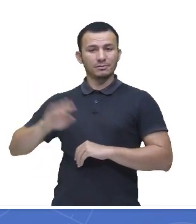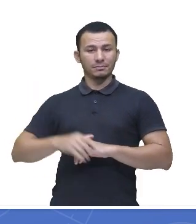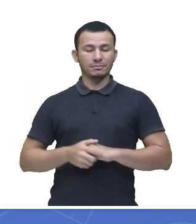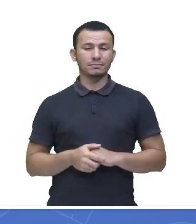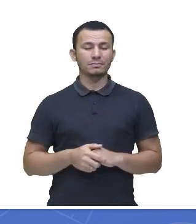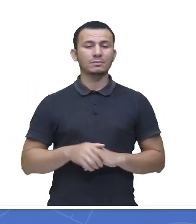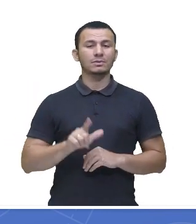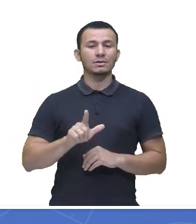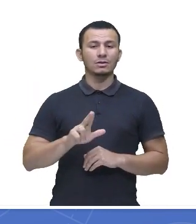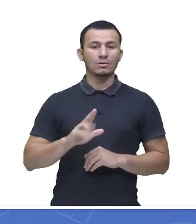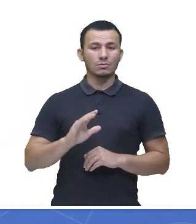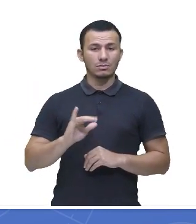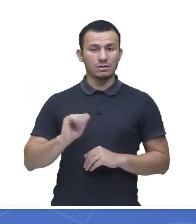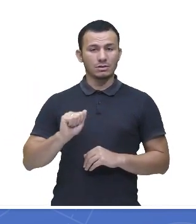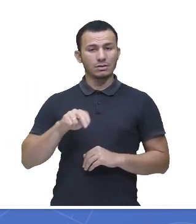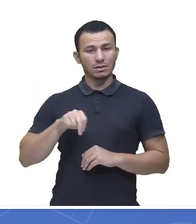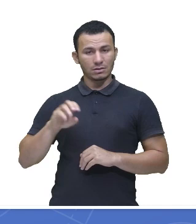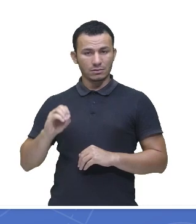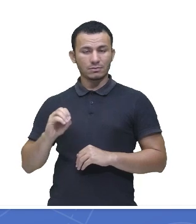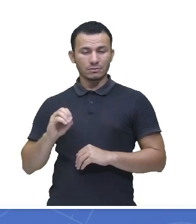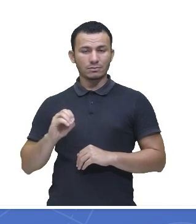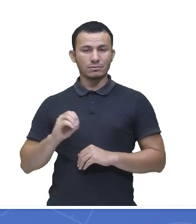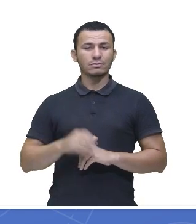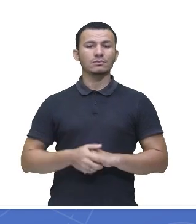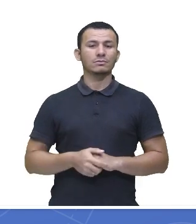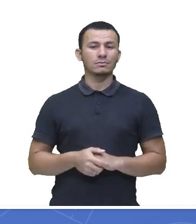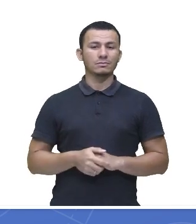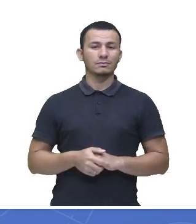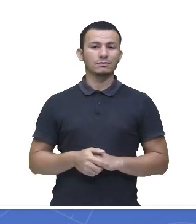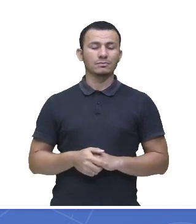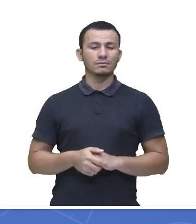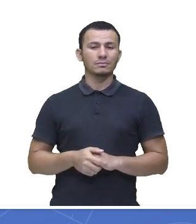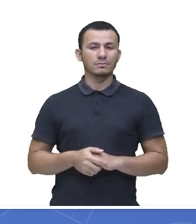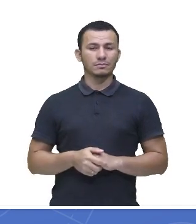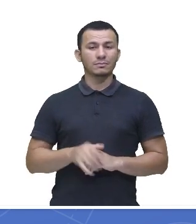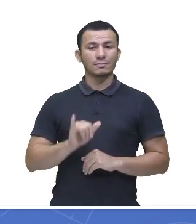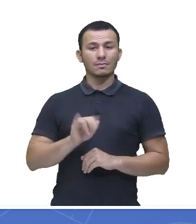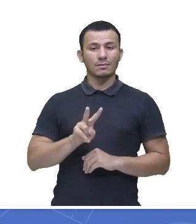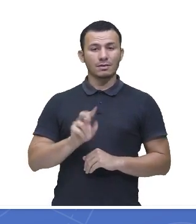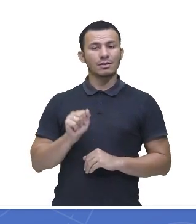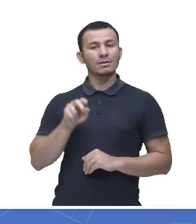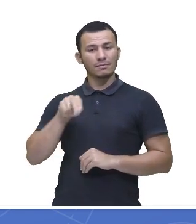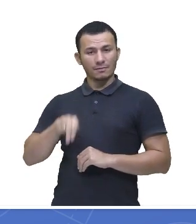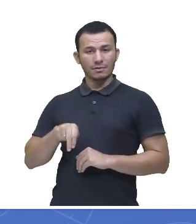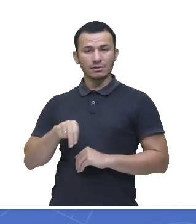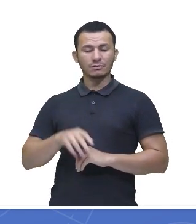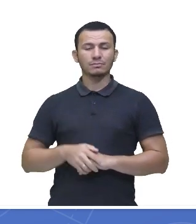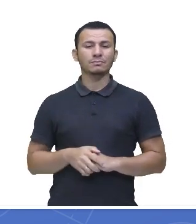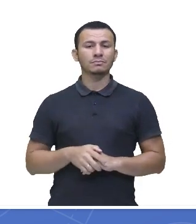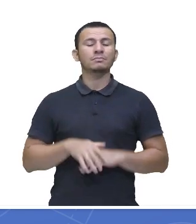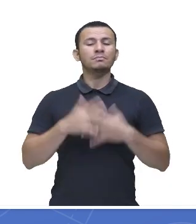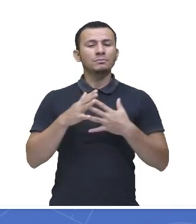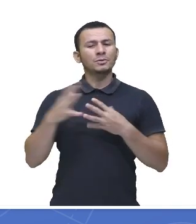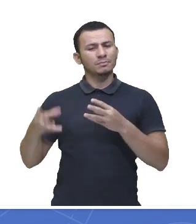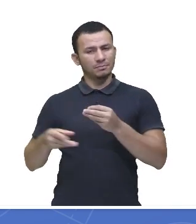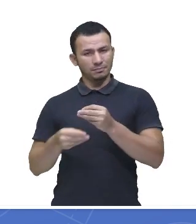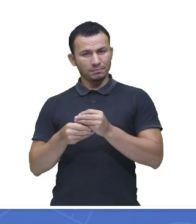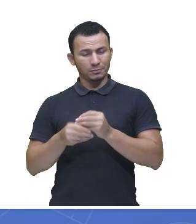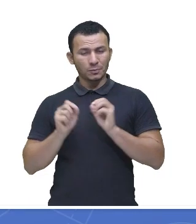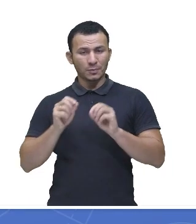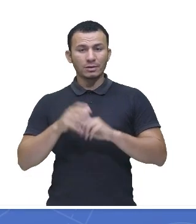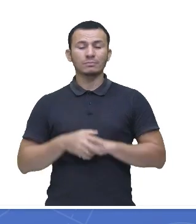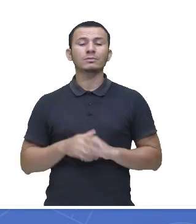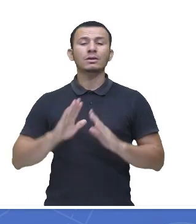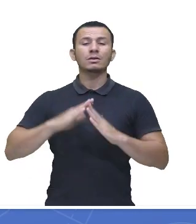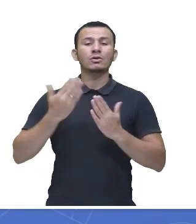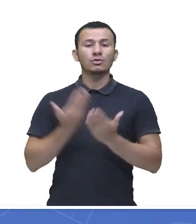O Luciano, ok, muito bem. Uma coisa, o Ivan também. Uma coisa que eu queria destacar é que o pessoal está colocando as